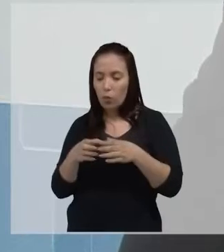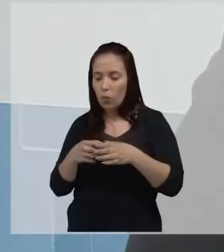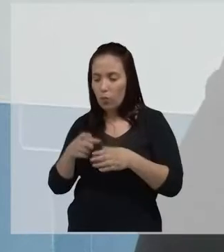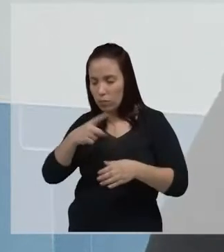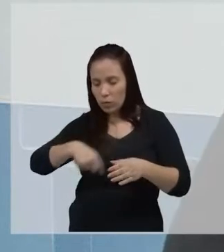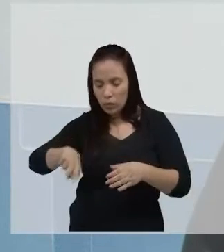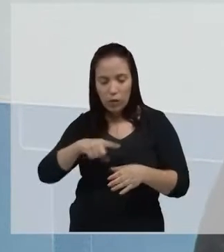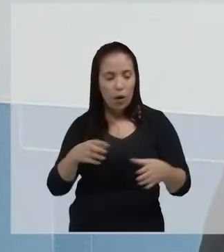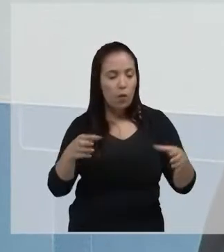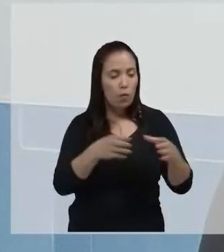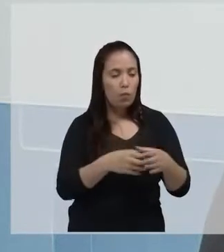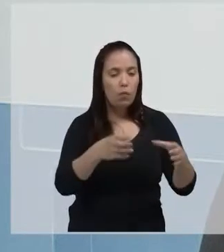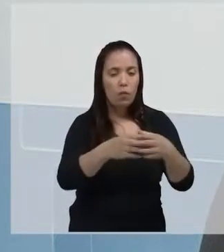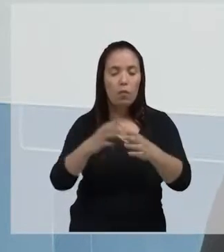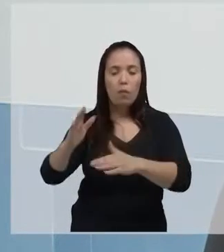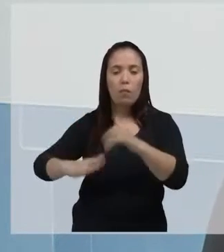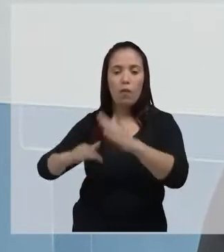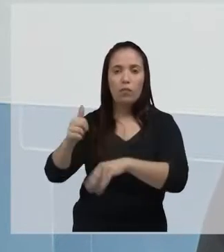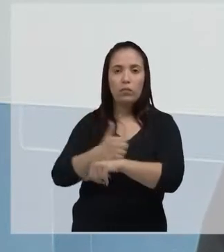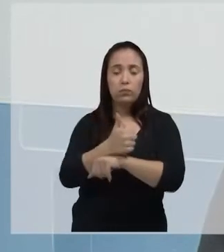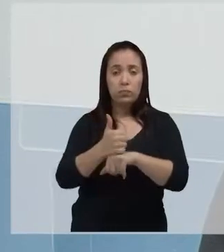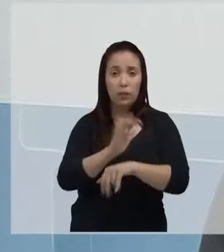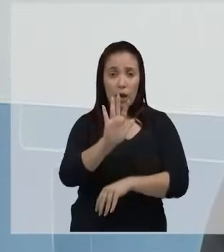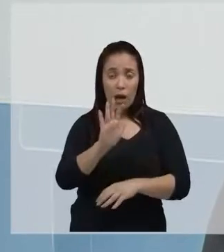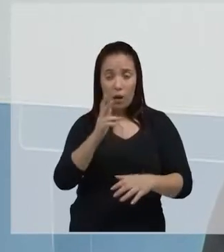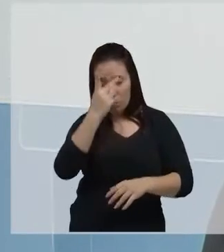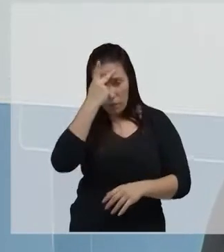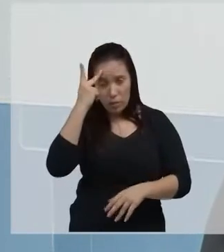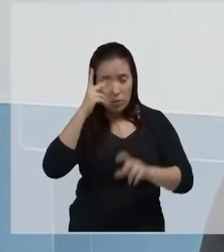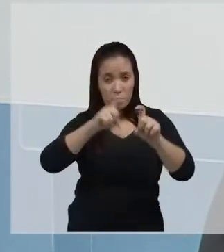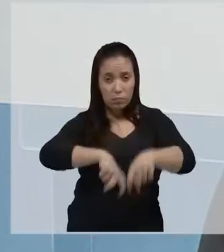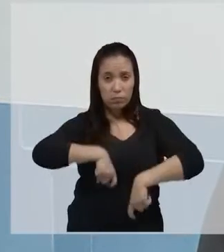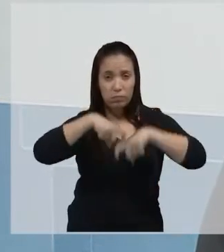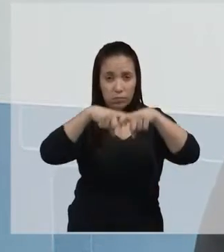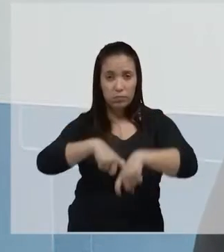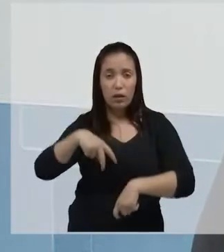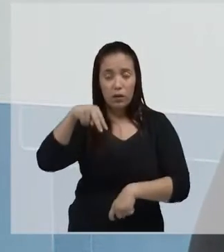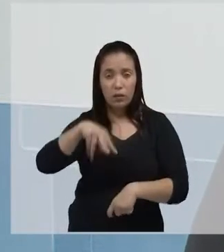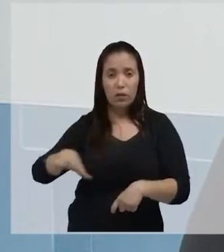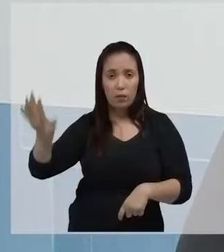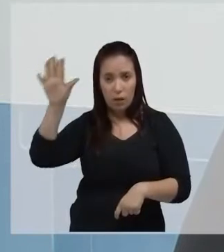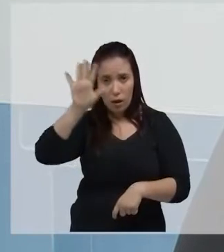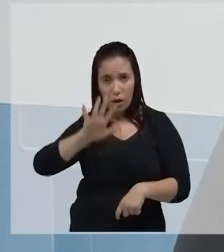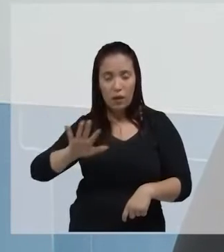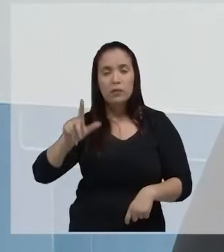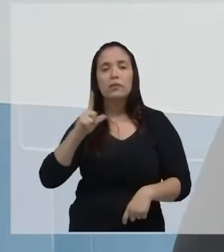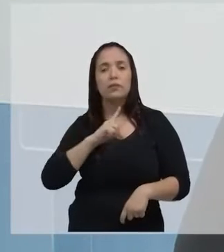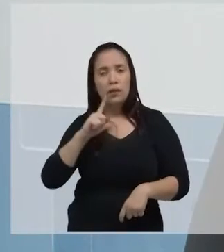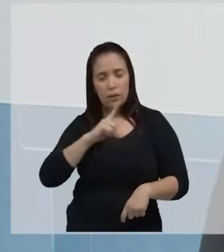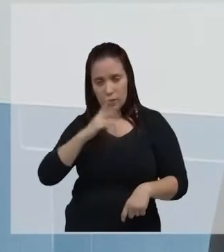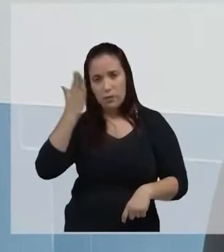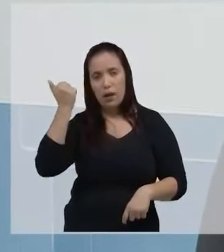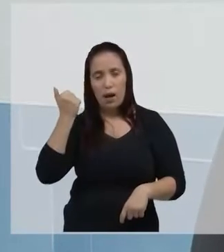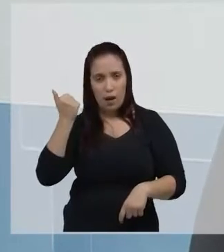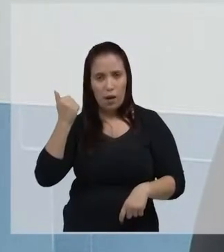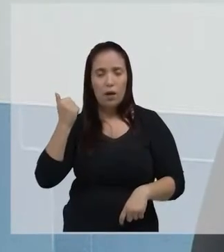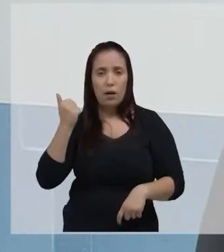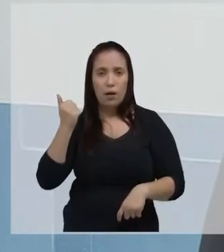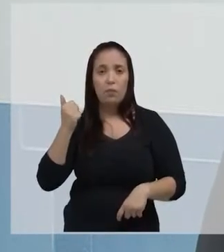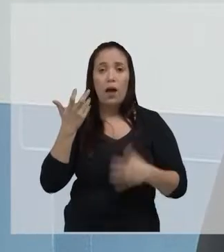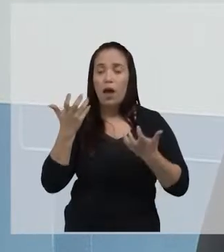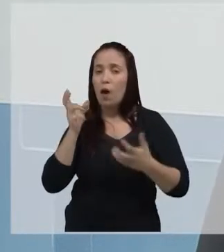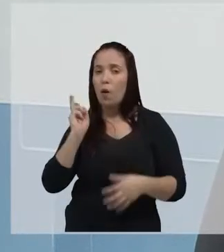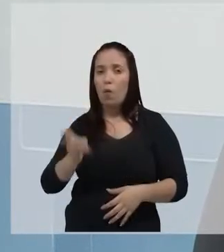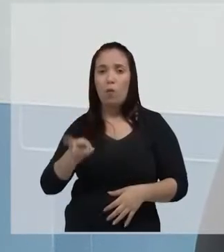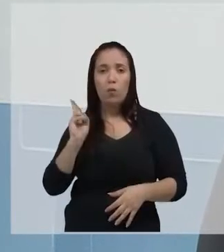acontece. Os agricultores de baixa renda do Nordeste, eles são politizados. Por que é que eles não abrem mão do Lula? Por